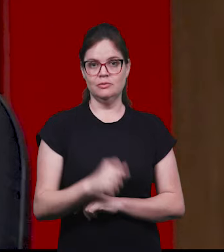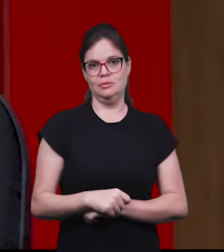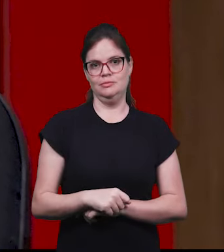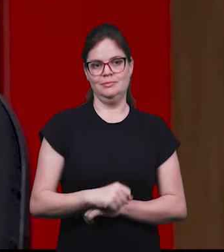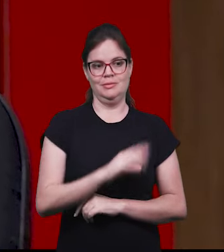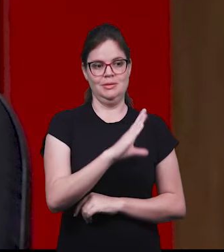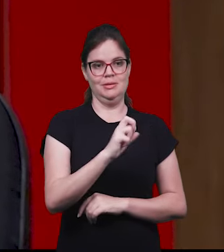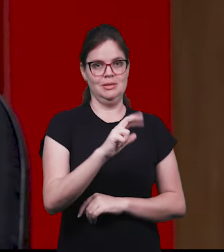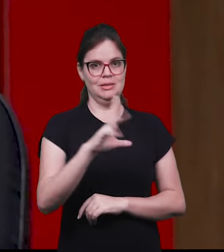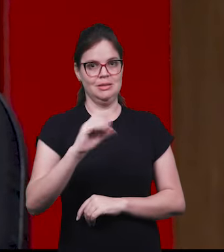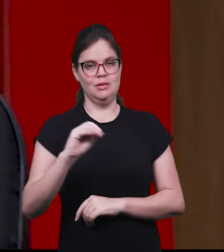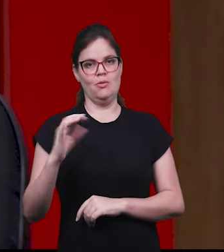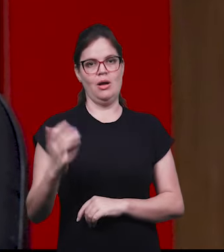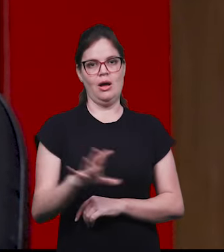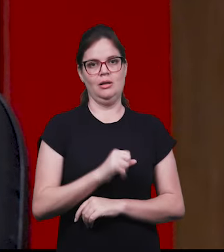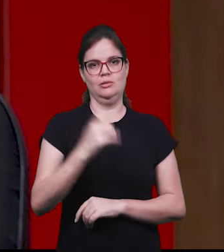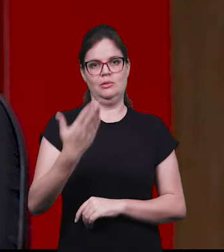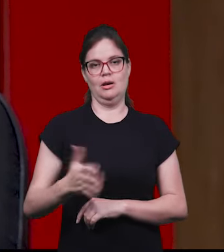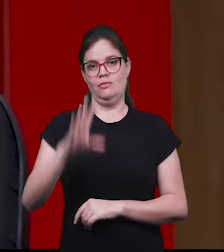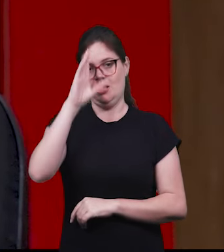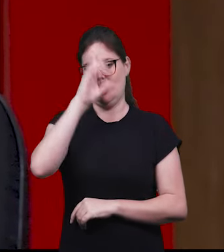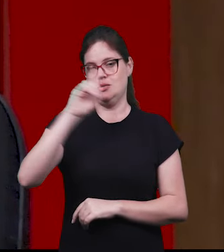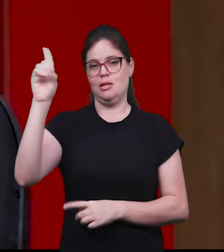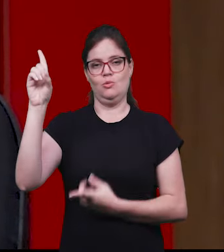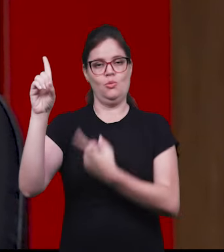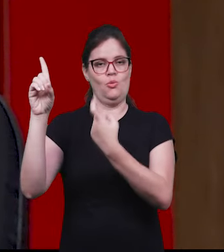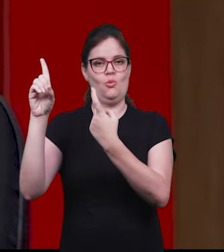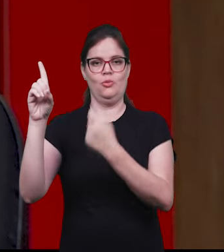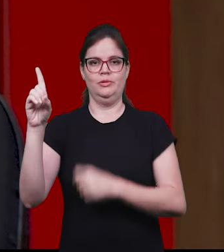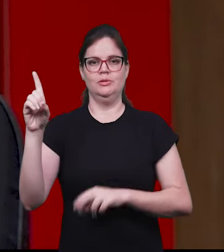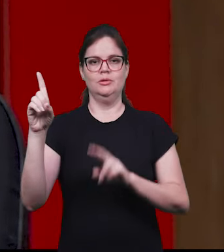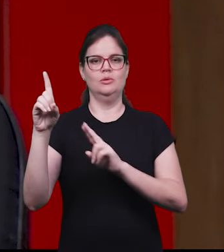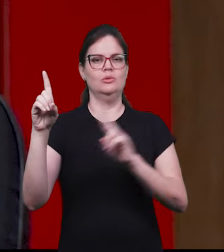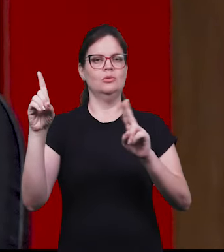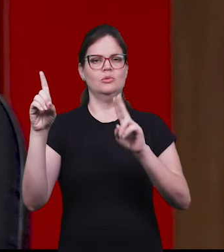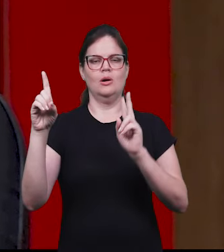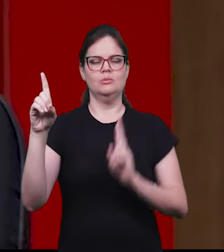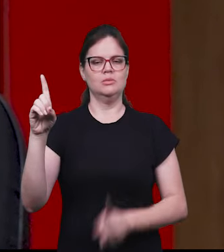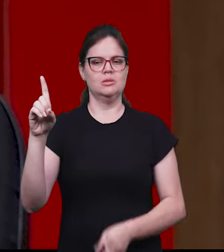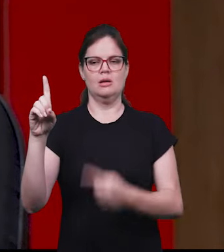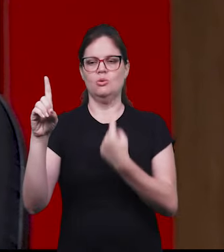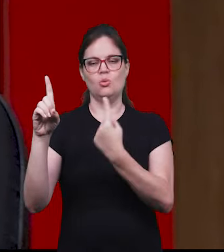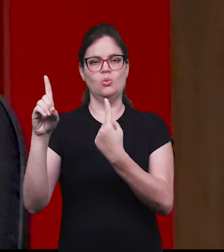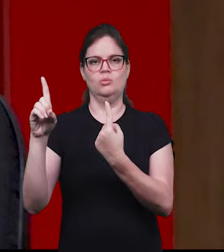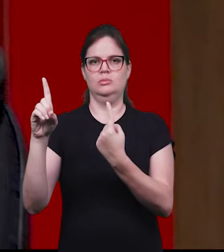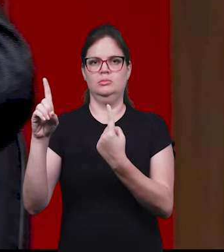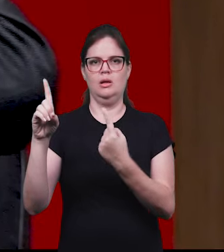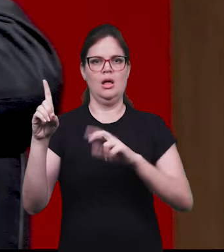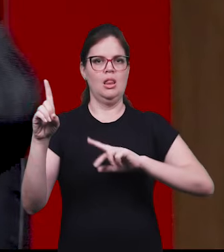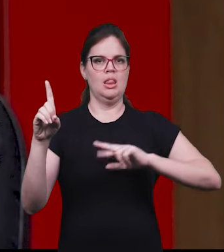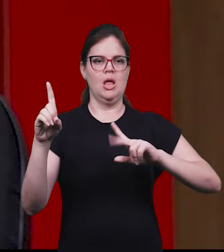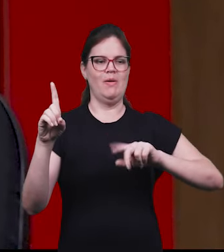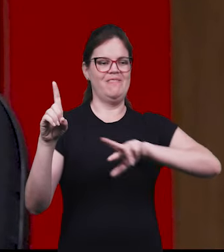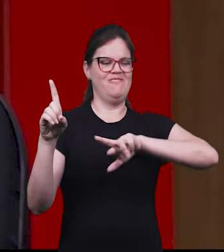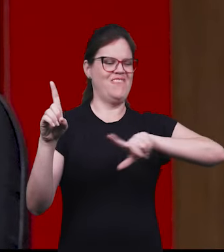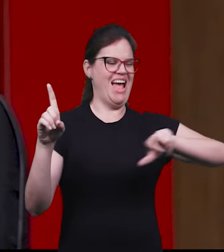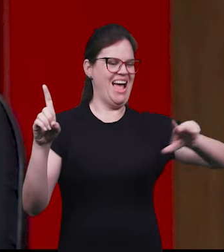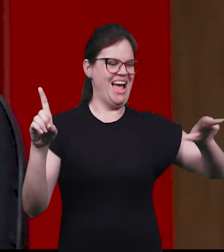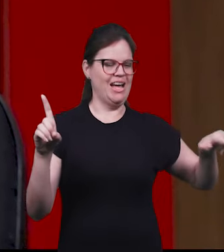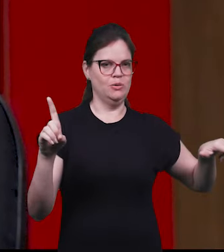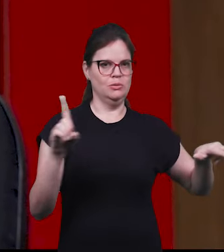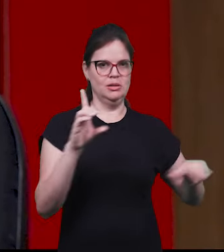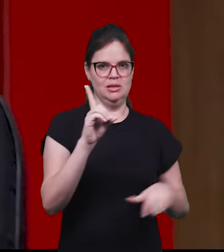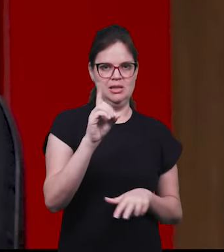ele adorava um Deus único. E ele sempre usava o nome de Deus no singular. Ele não